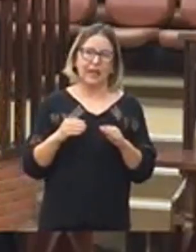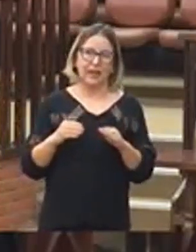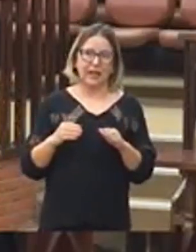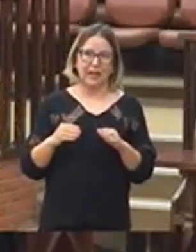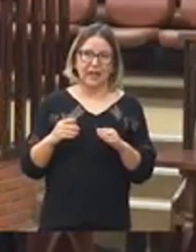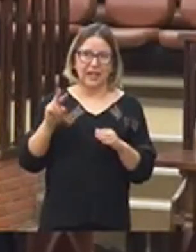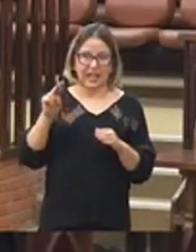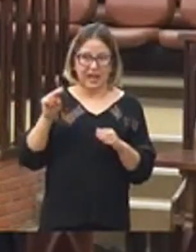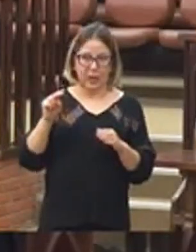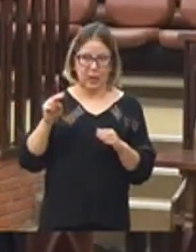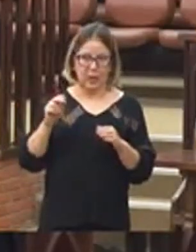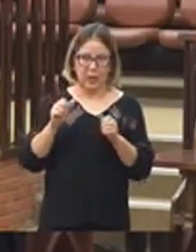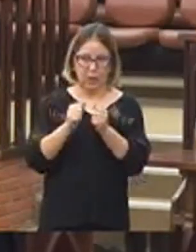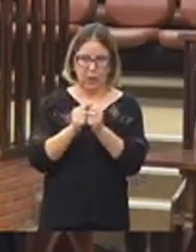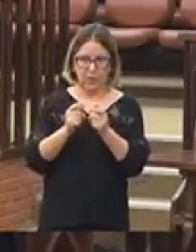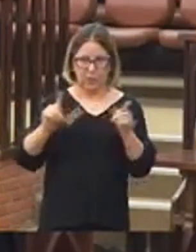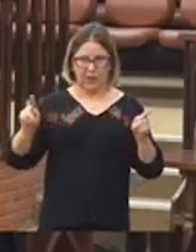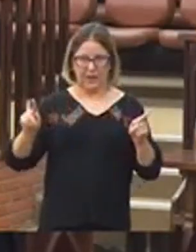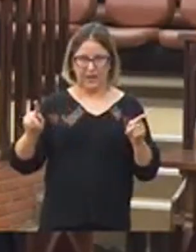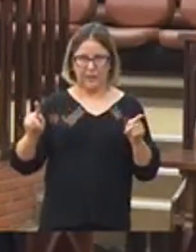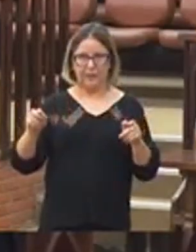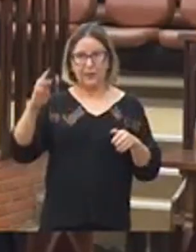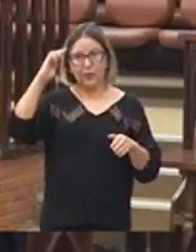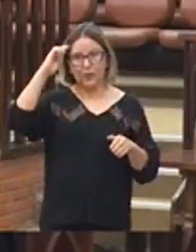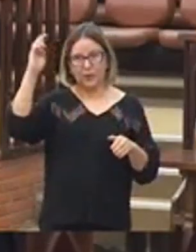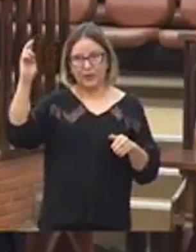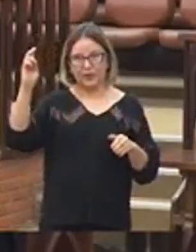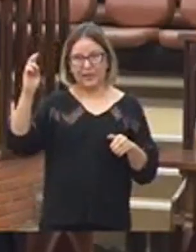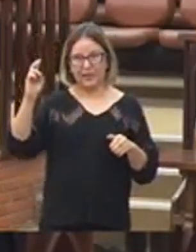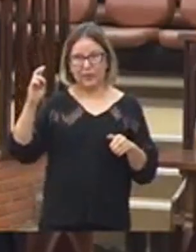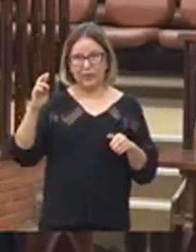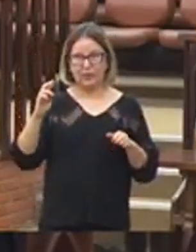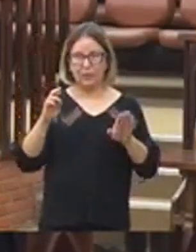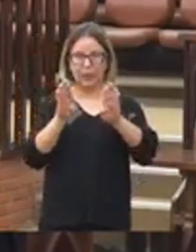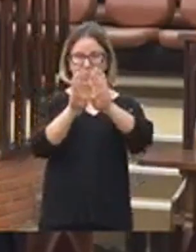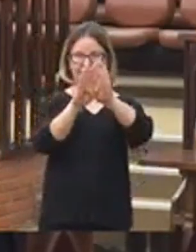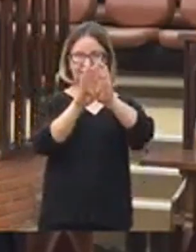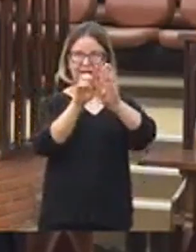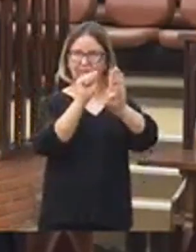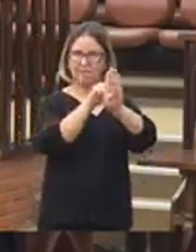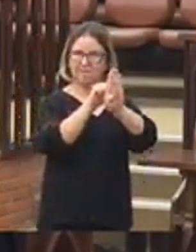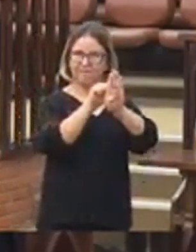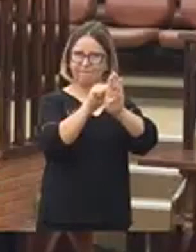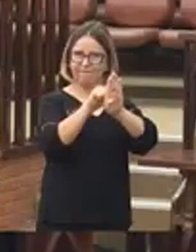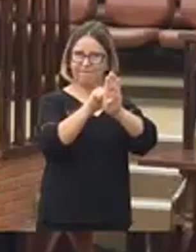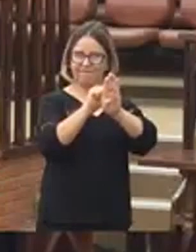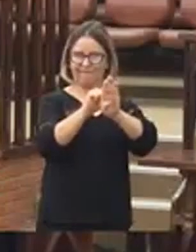bato. A porta da igreja. Se alguém abrir a porta,